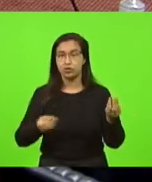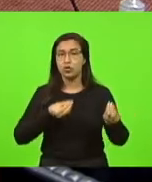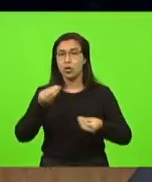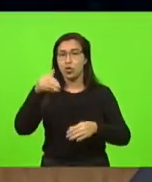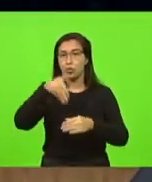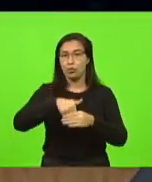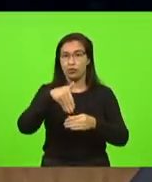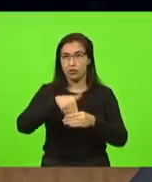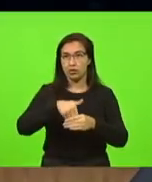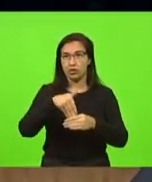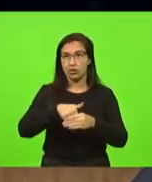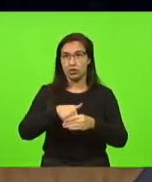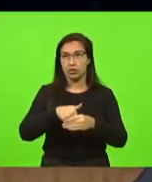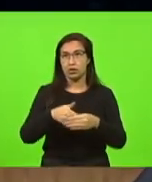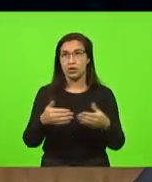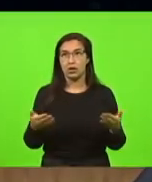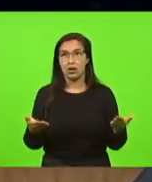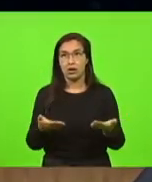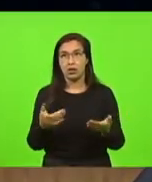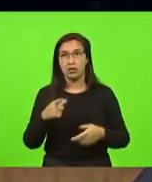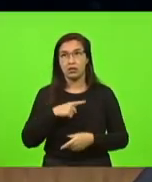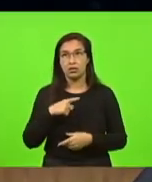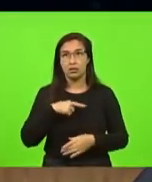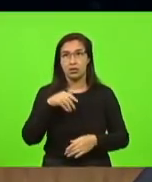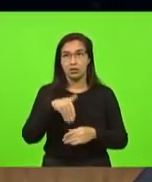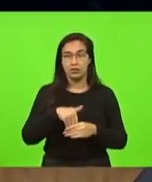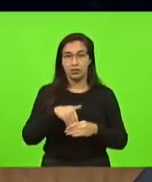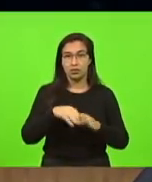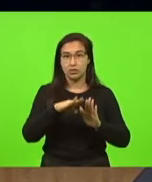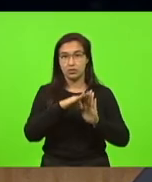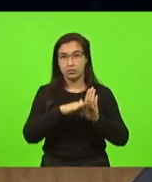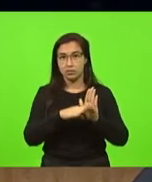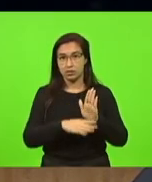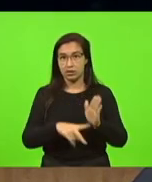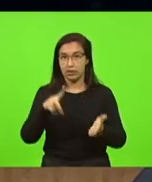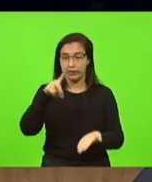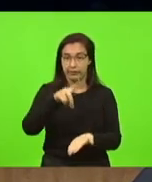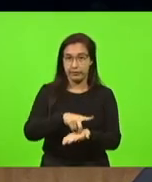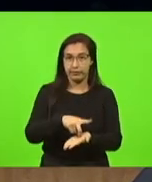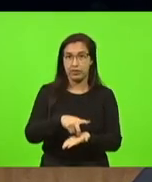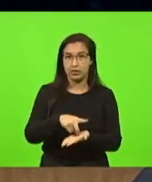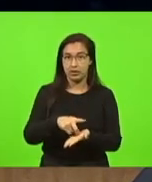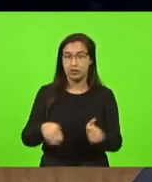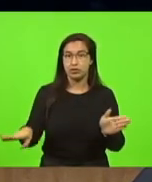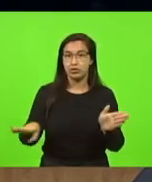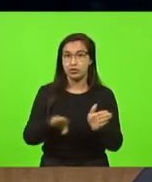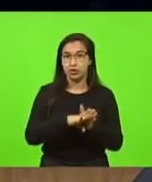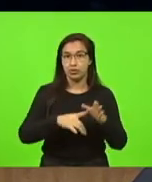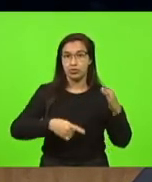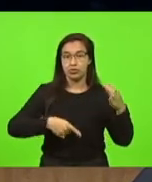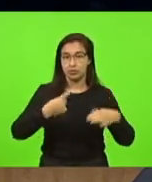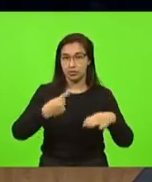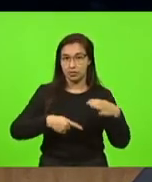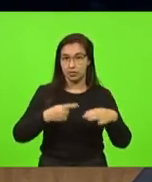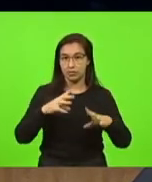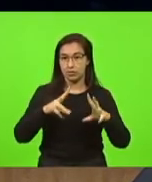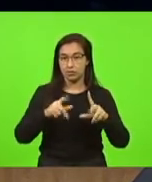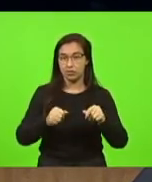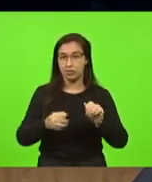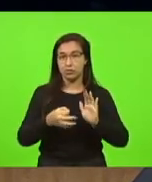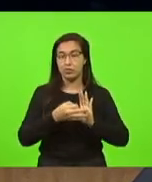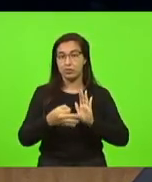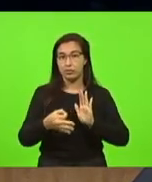porque agora nós temos a votação da matéria original, que veio das comissões, o parecer